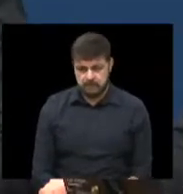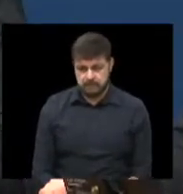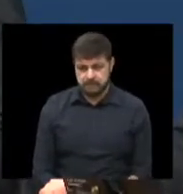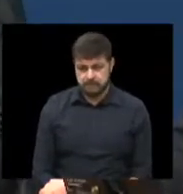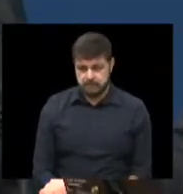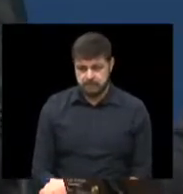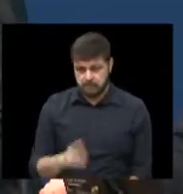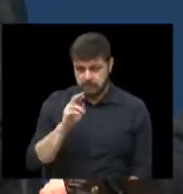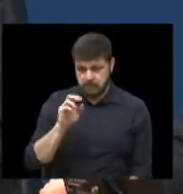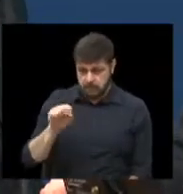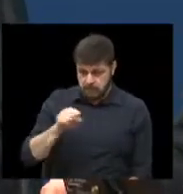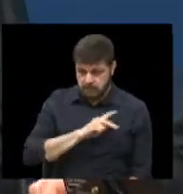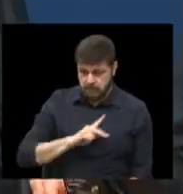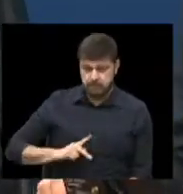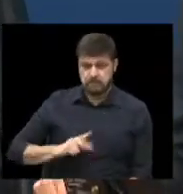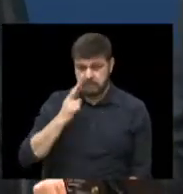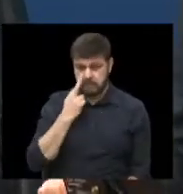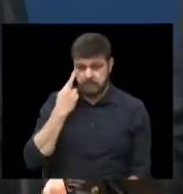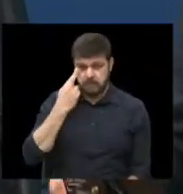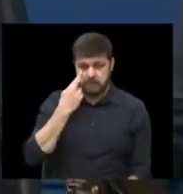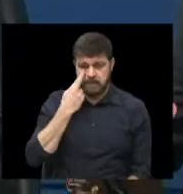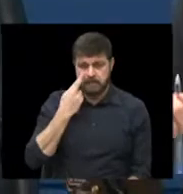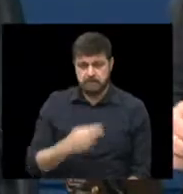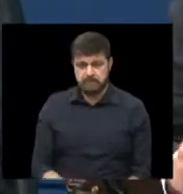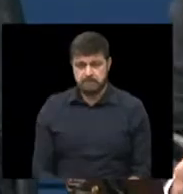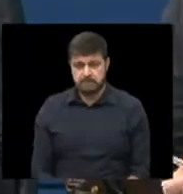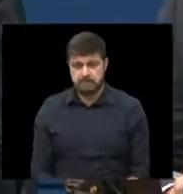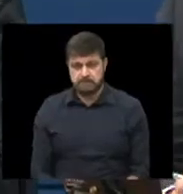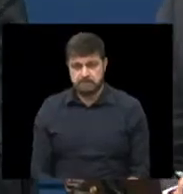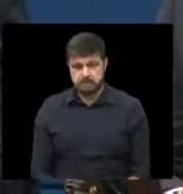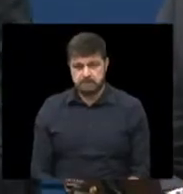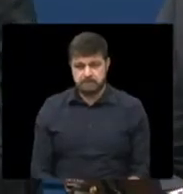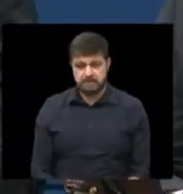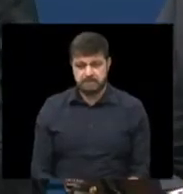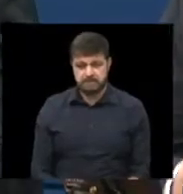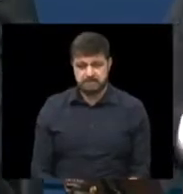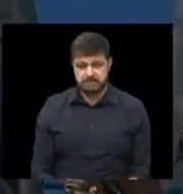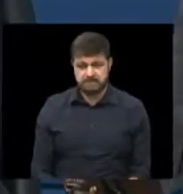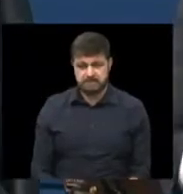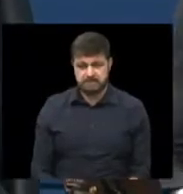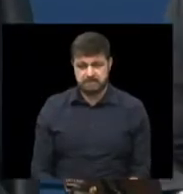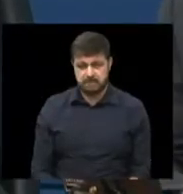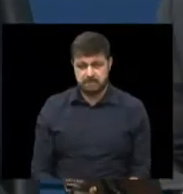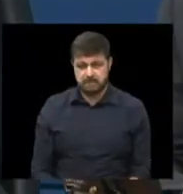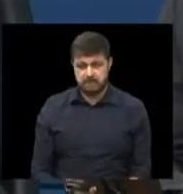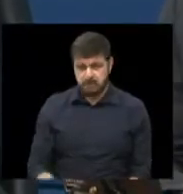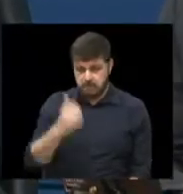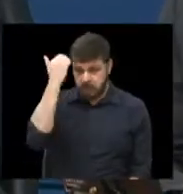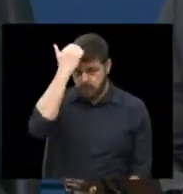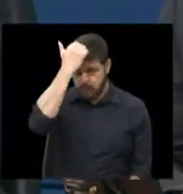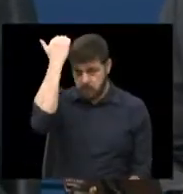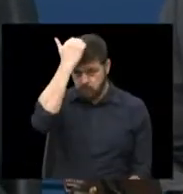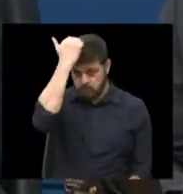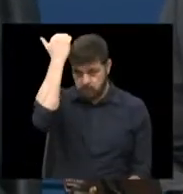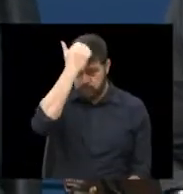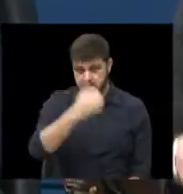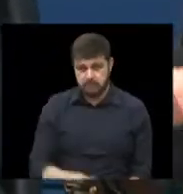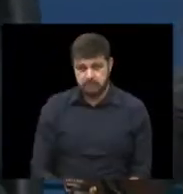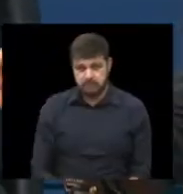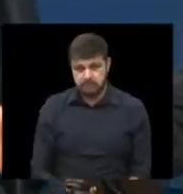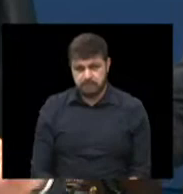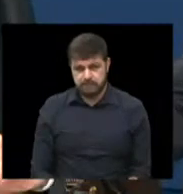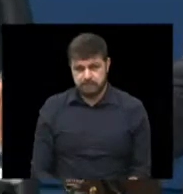Pois não, senhor presidente, vereador Rafa Zimbaldi. Ailton da Farmácia,